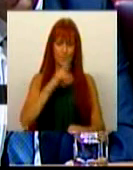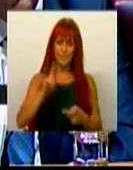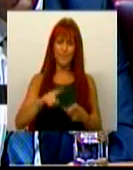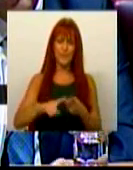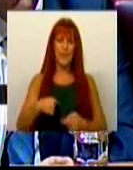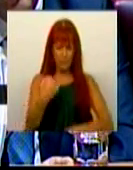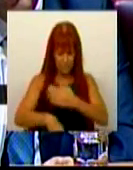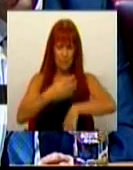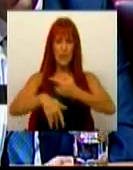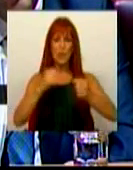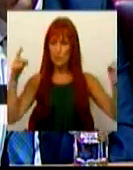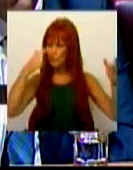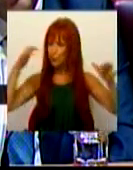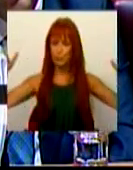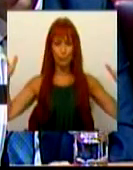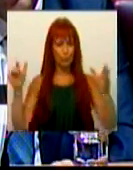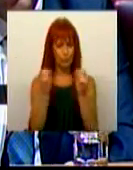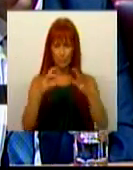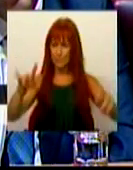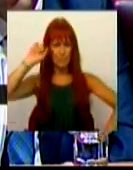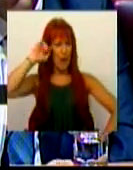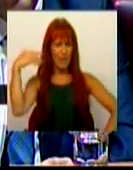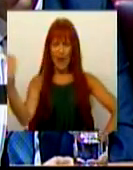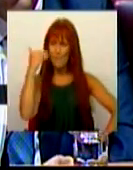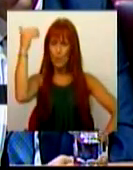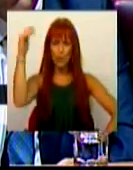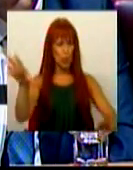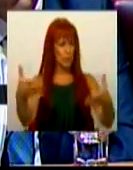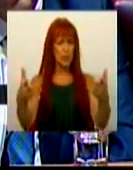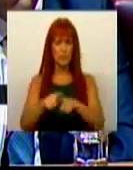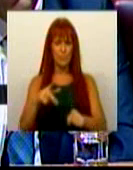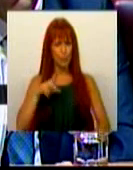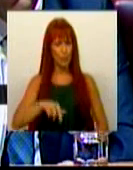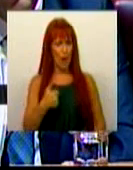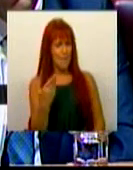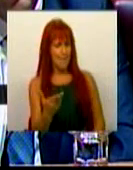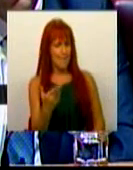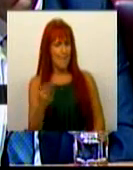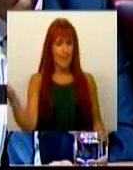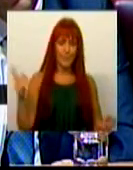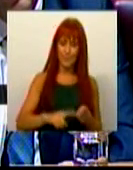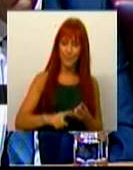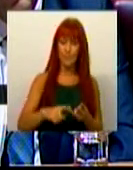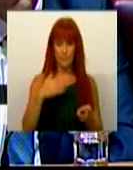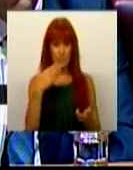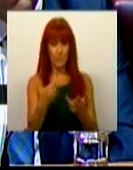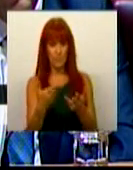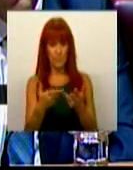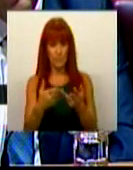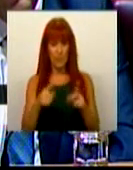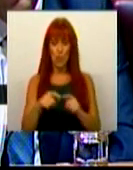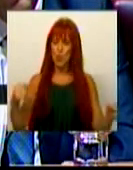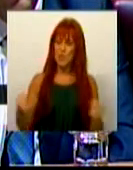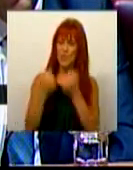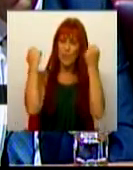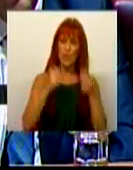a dinâmica demográfica que põe em causa o futuro coletivo do nosso país, enfrentar os